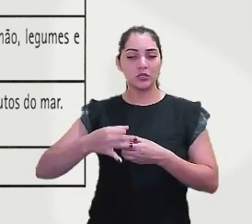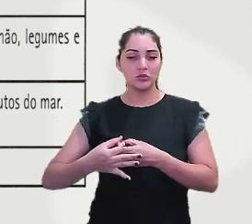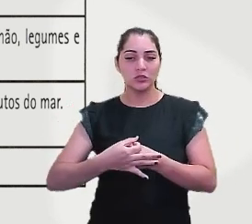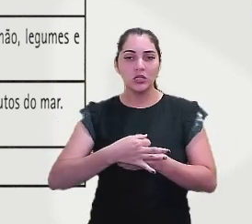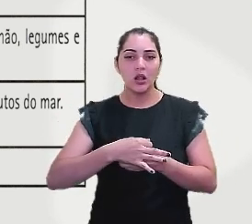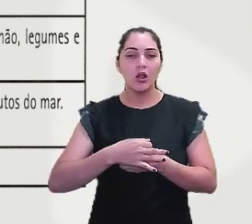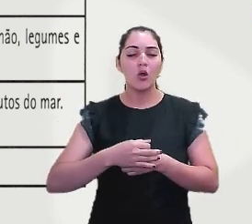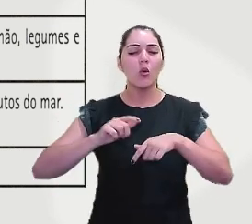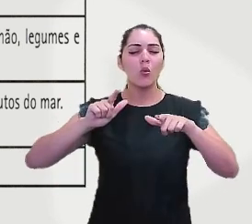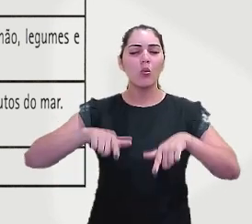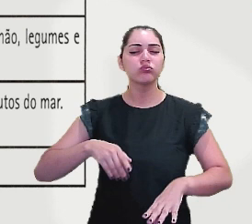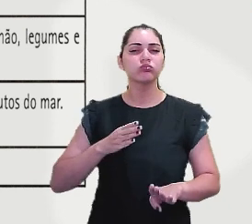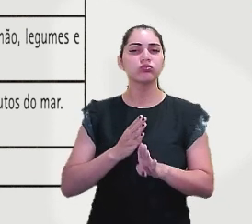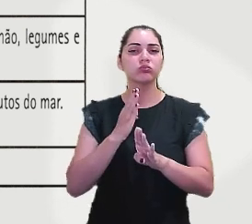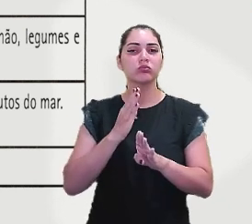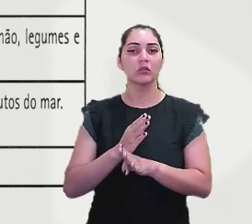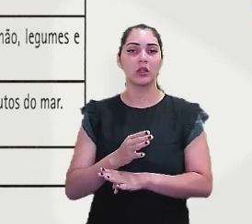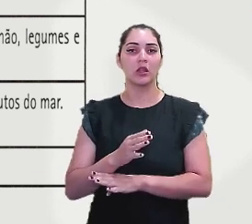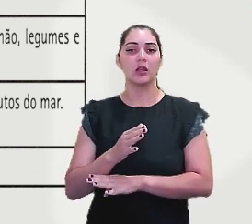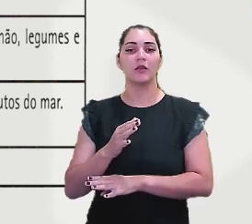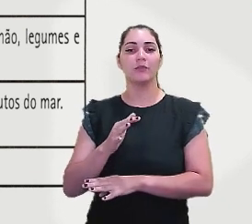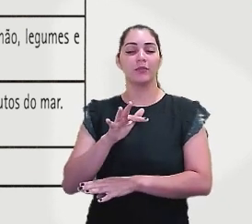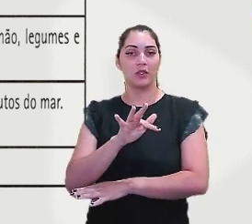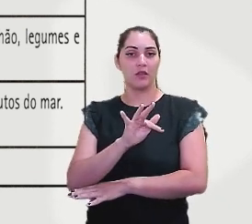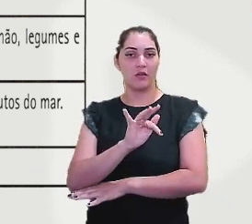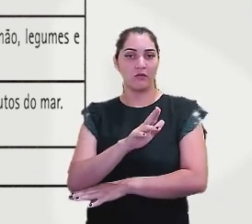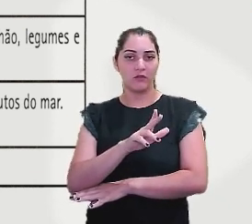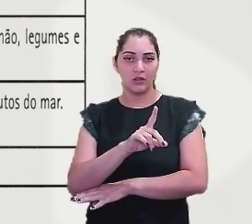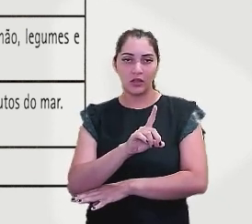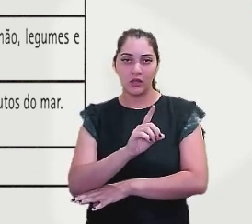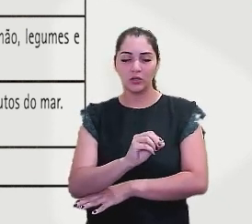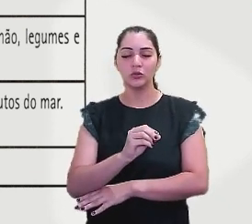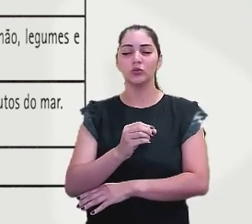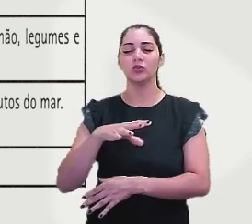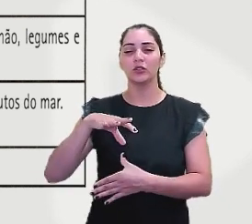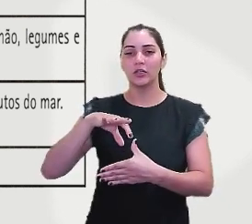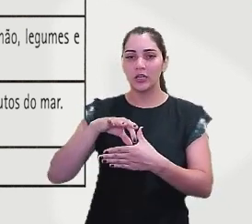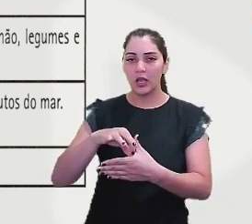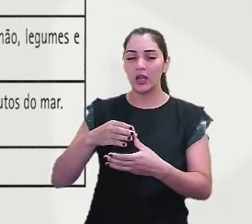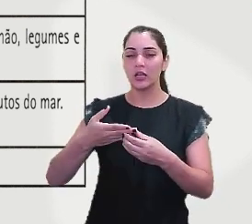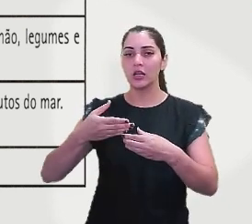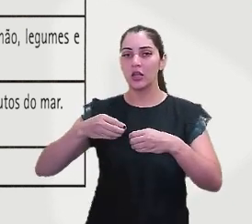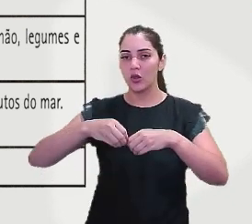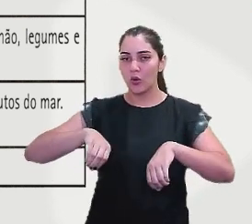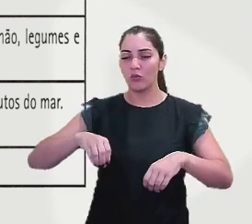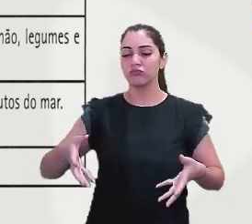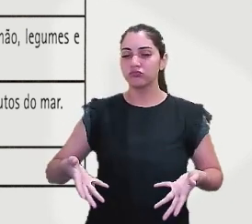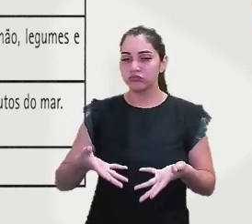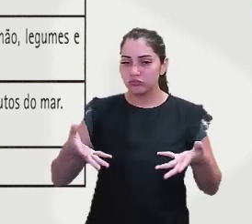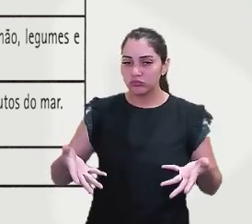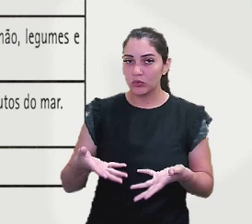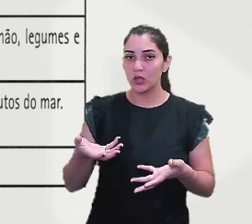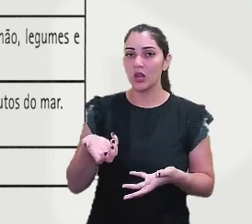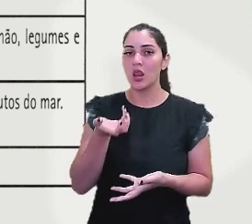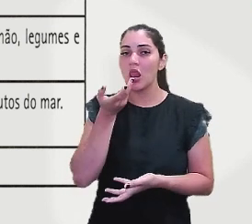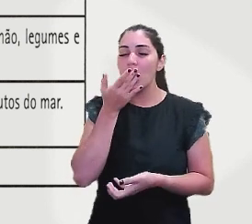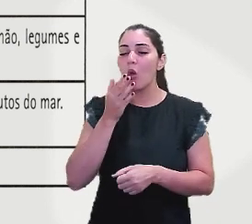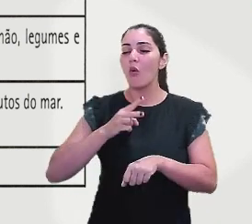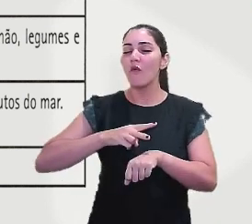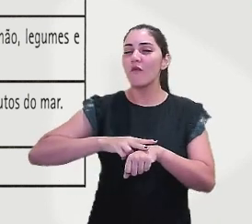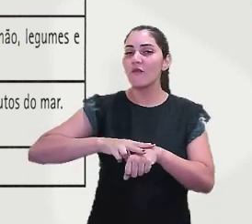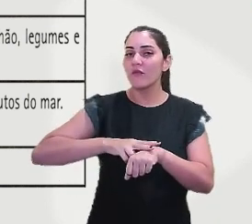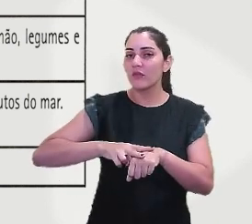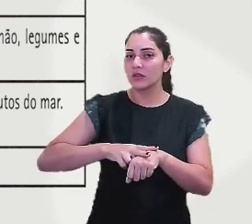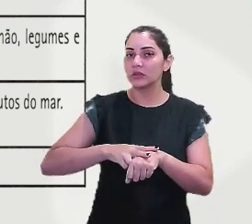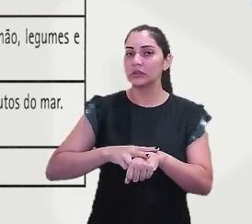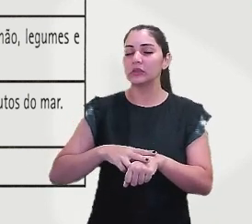carne, gema de ovo, peão, legumes e hortaliças de folha verde. São